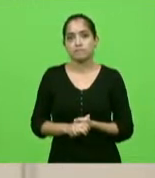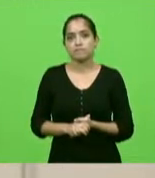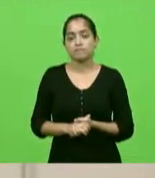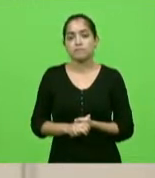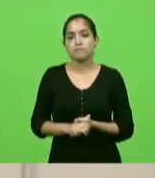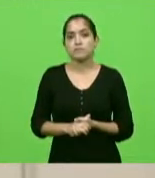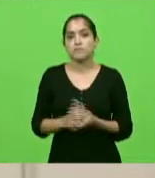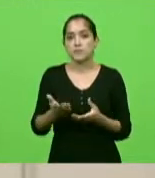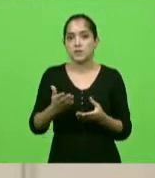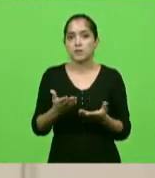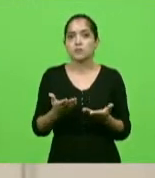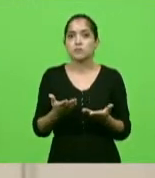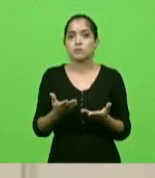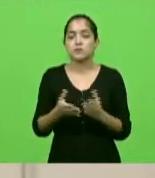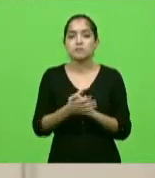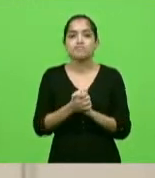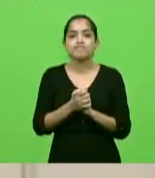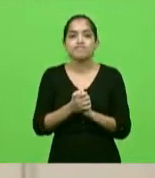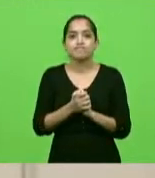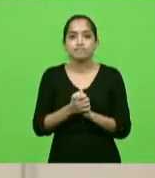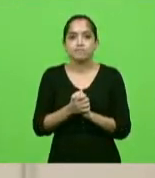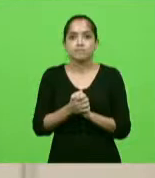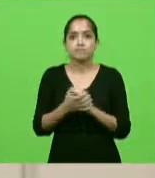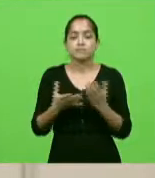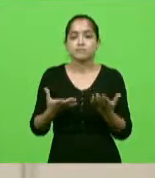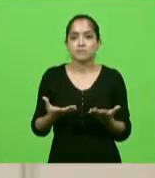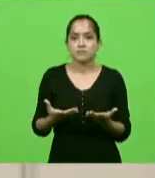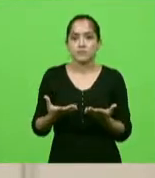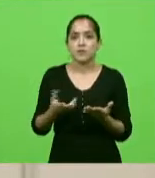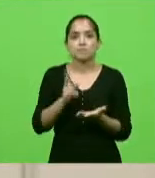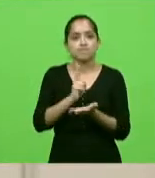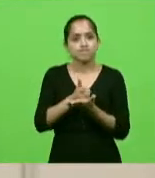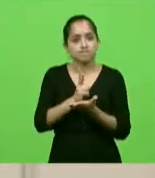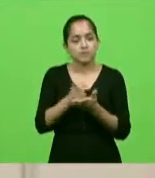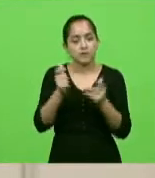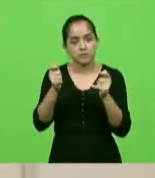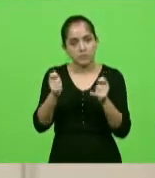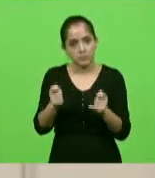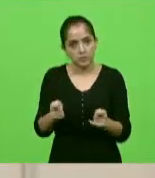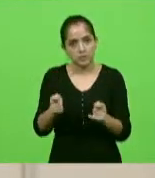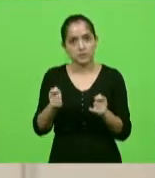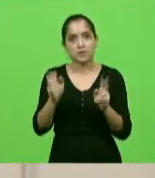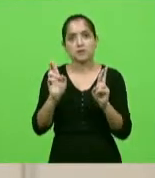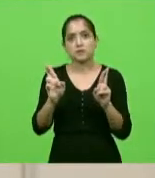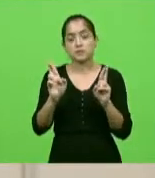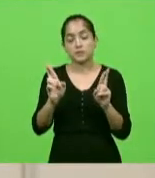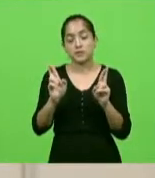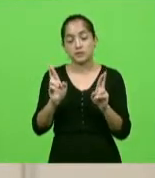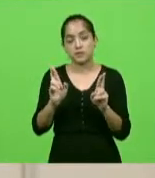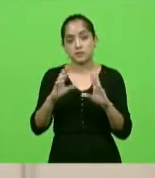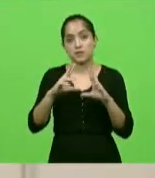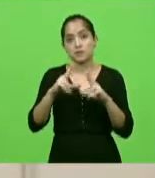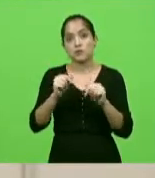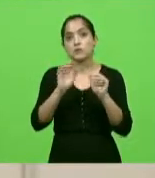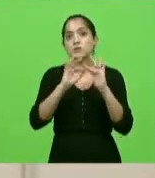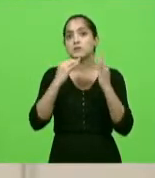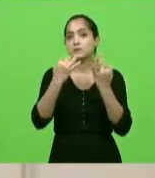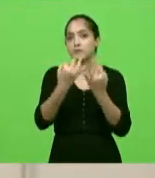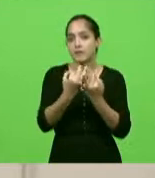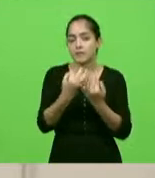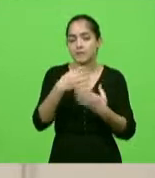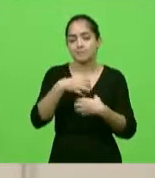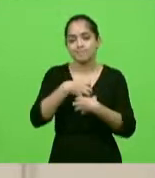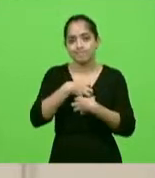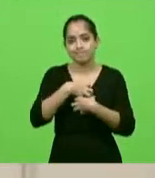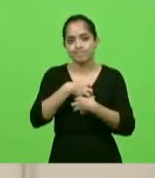com votos de fortaleza e que mantenham a esperança a todos os familiares